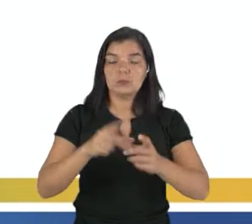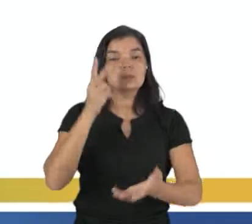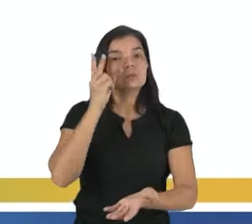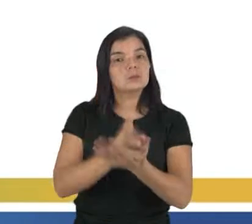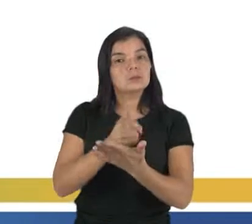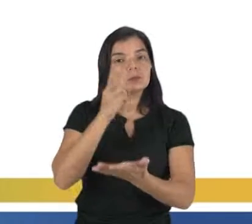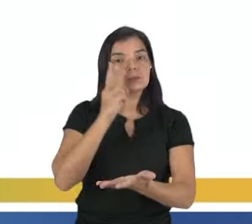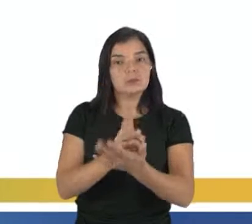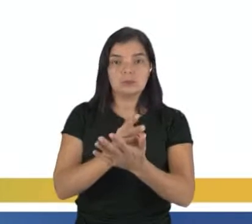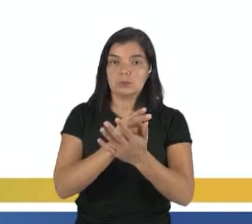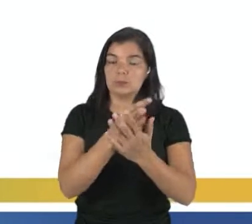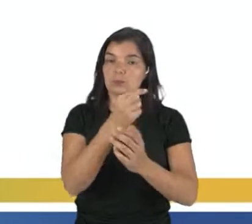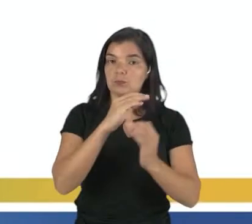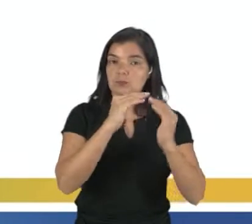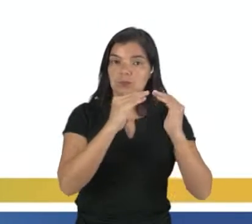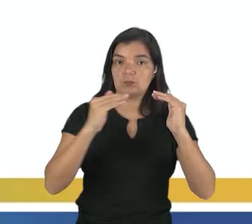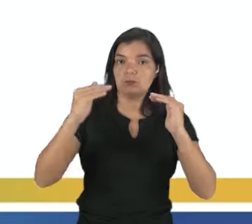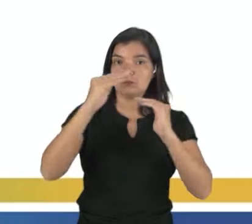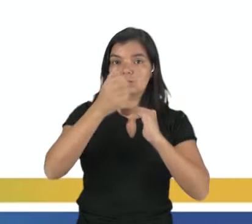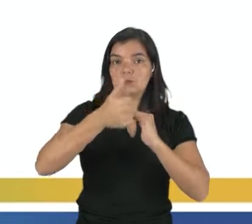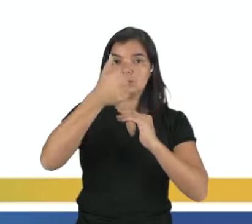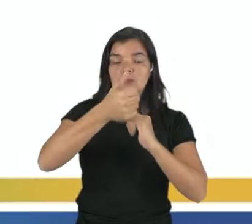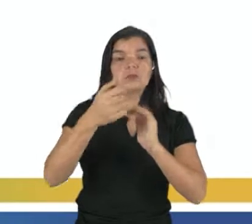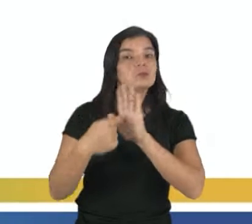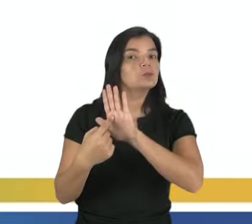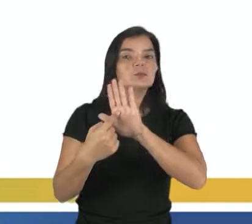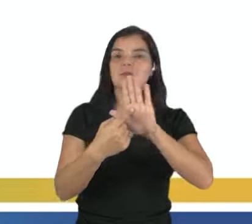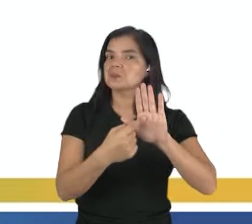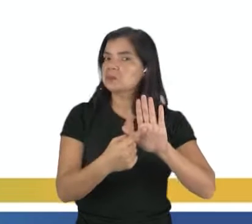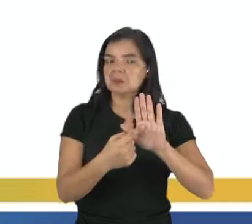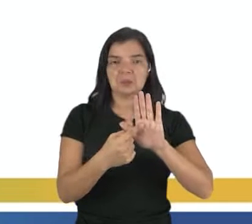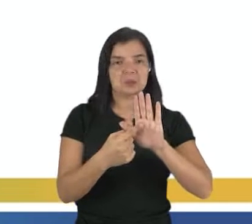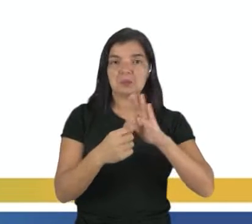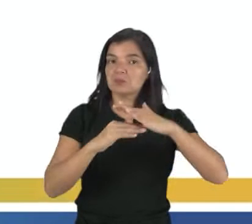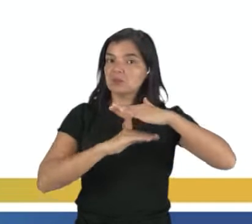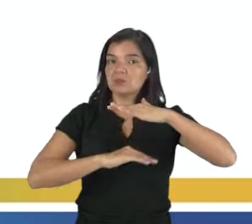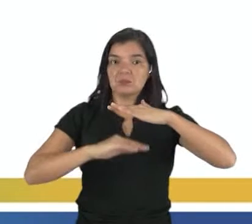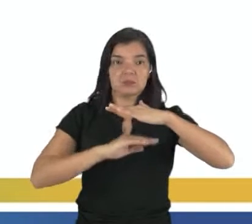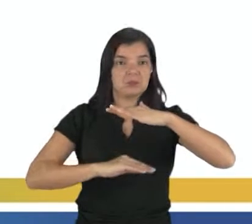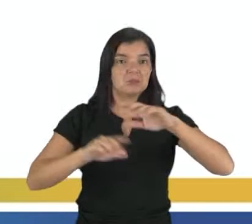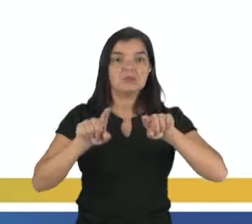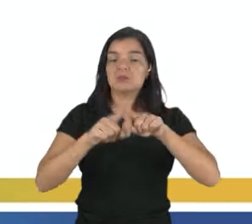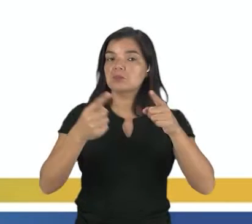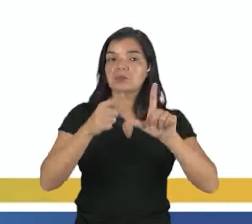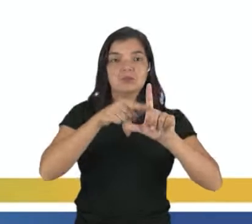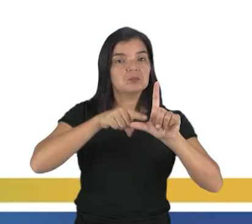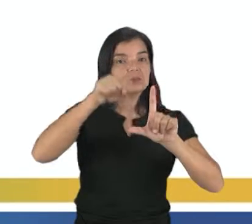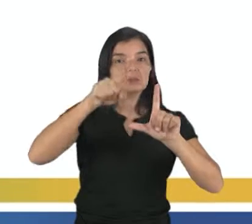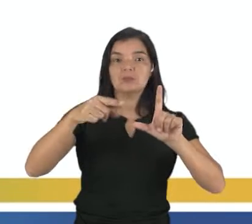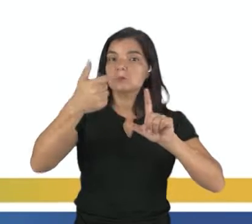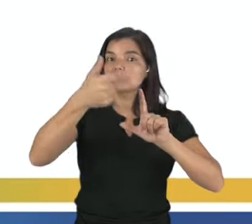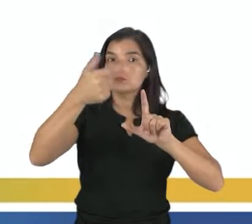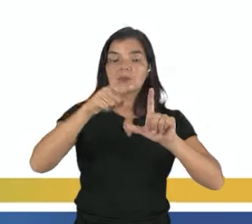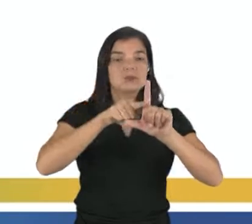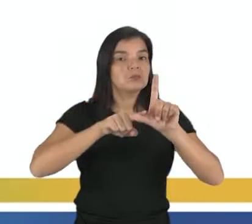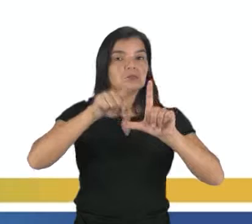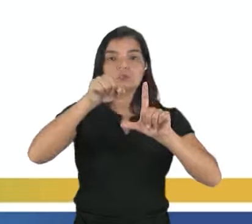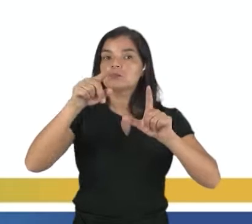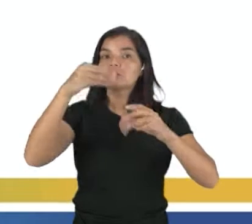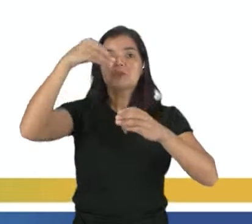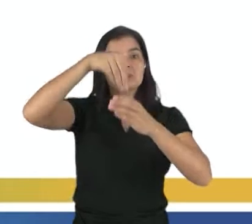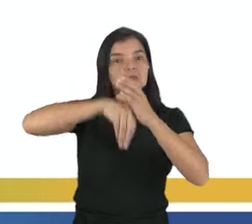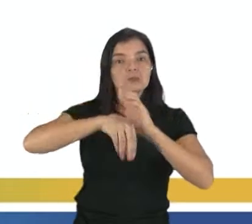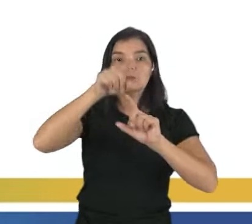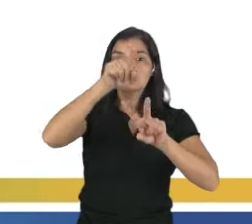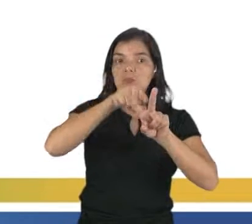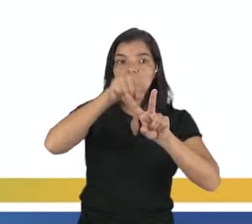sempre estar levada ao expoente um ela não aparece na dor ela não aparece elevado ao quadrado não aparece elevado ao cubo não aparece